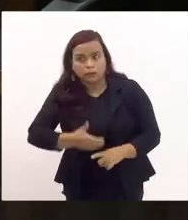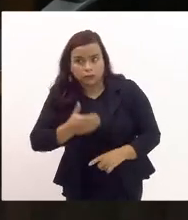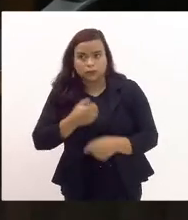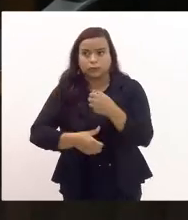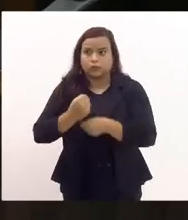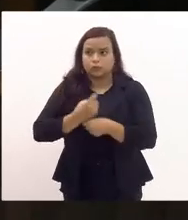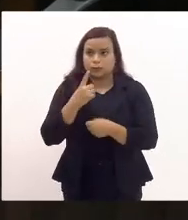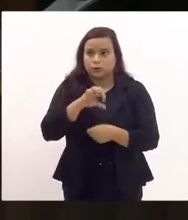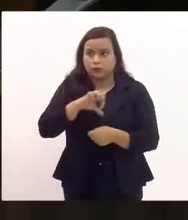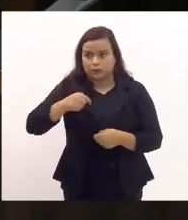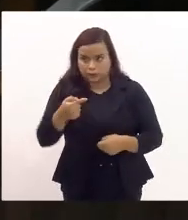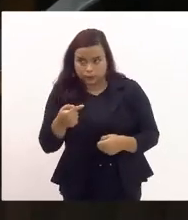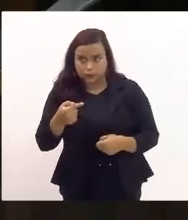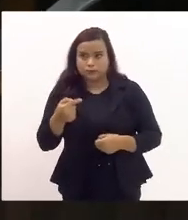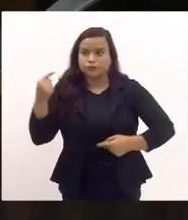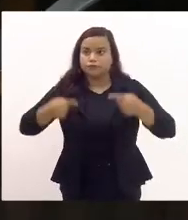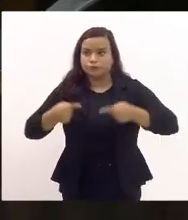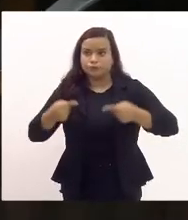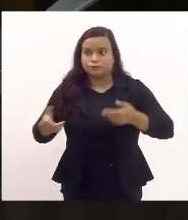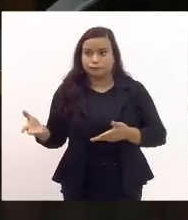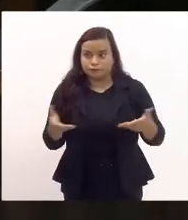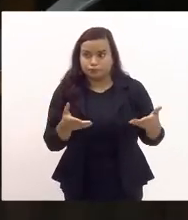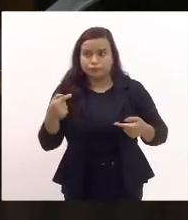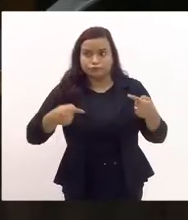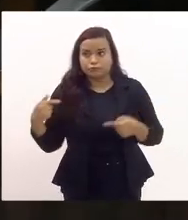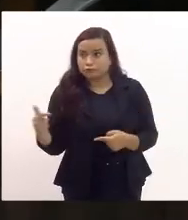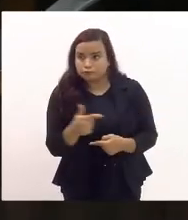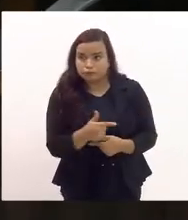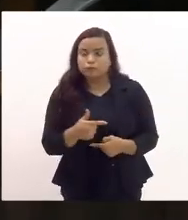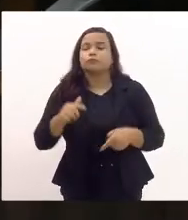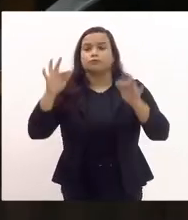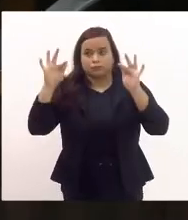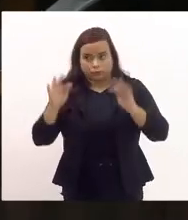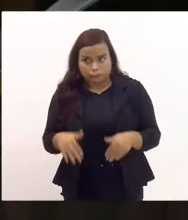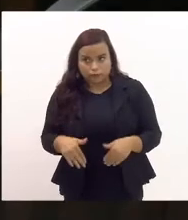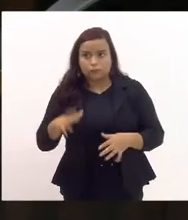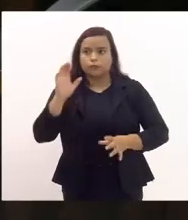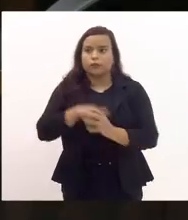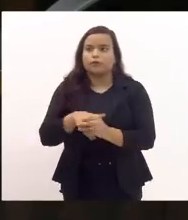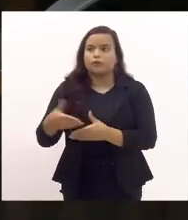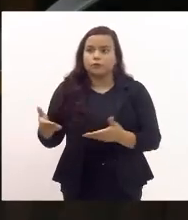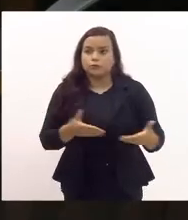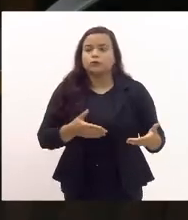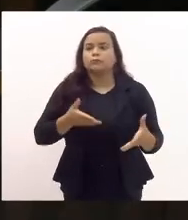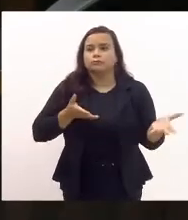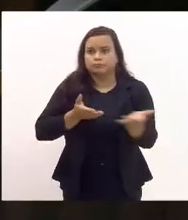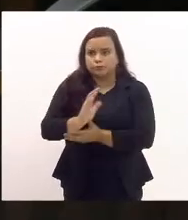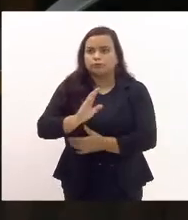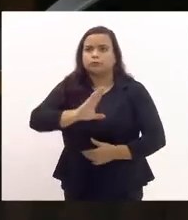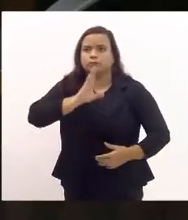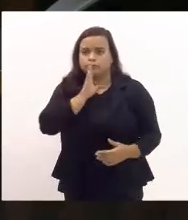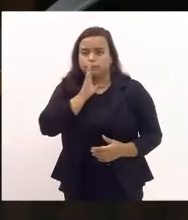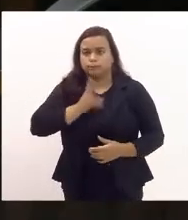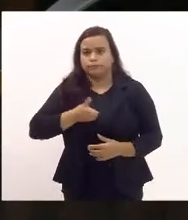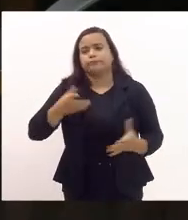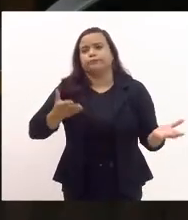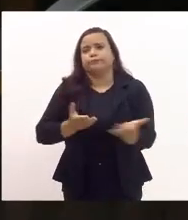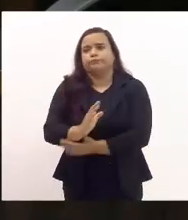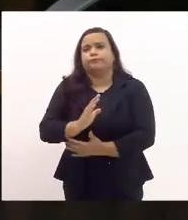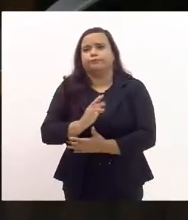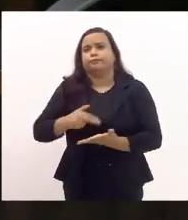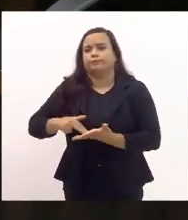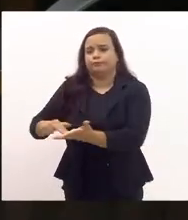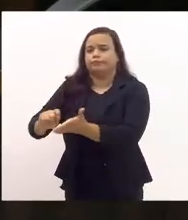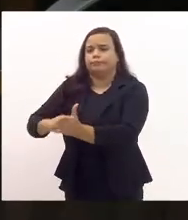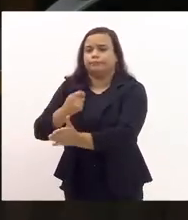97 em discussão não havendo Quem Queira discutir encerrada a discussão e votação seu de que aprovam permaneçam Como estão aprovado